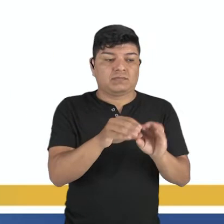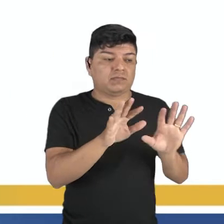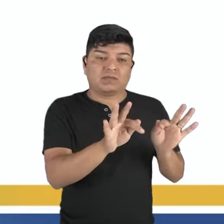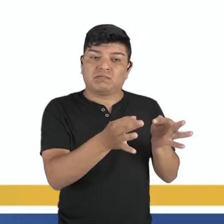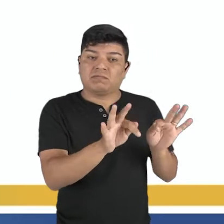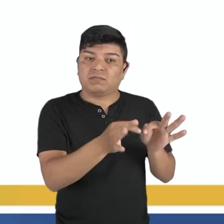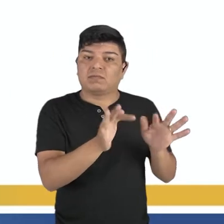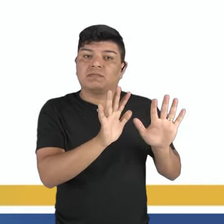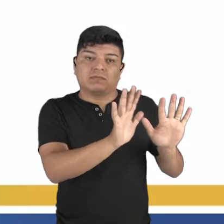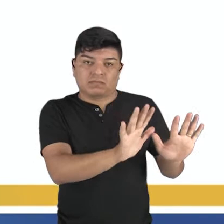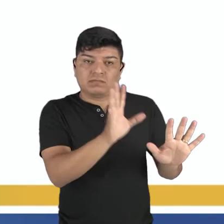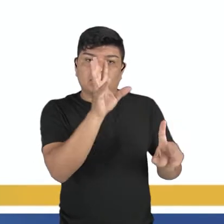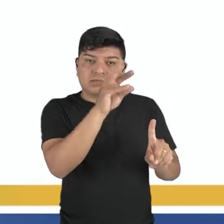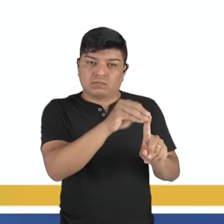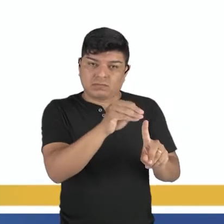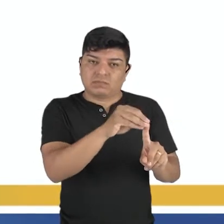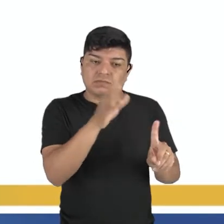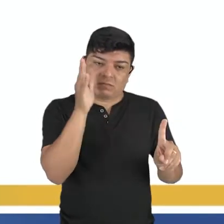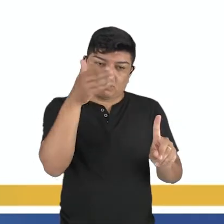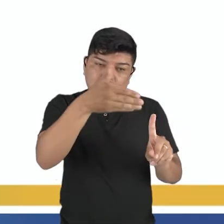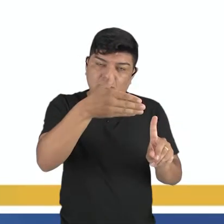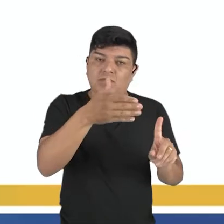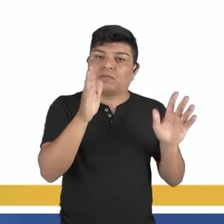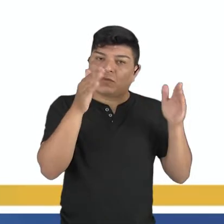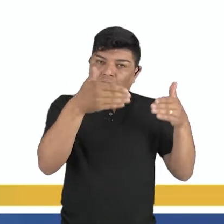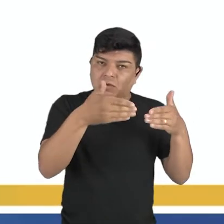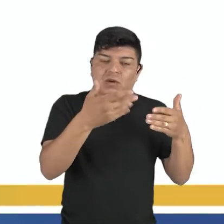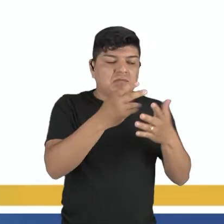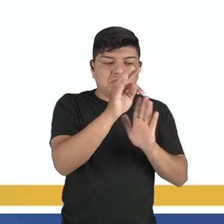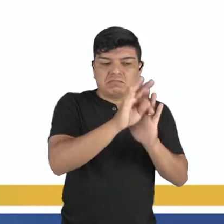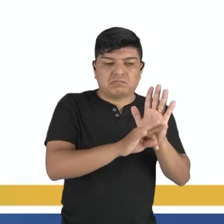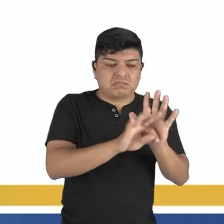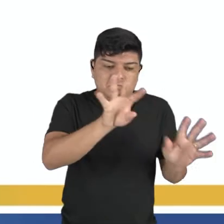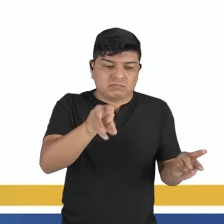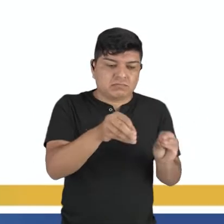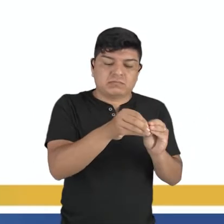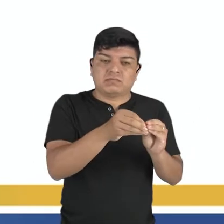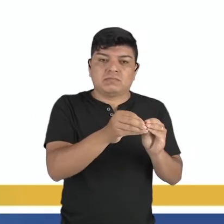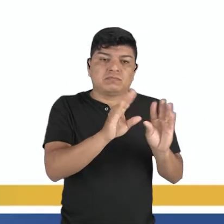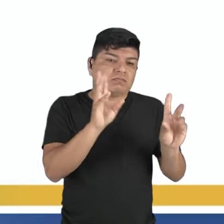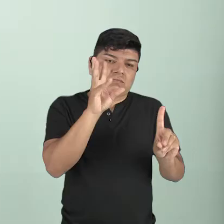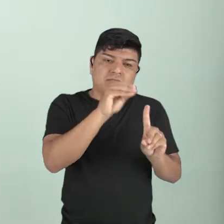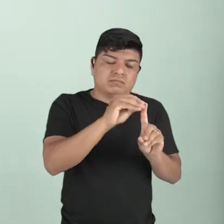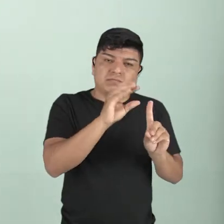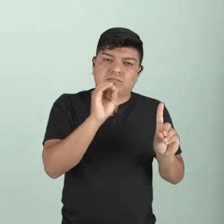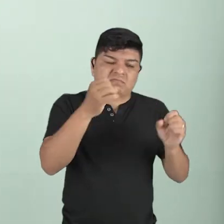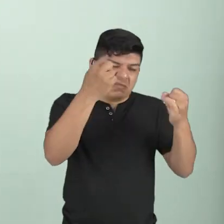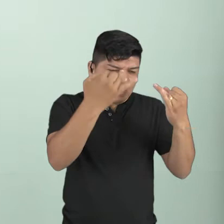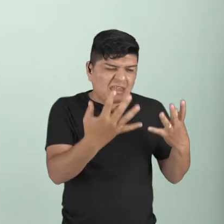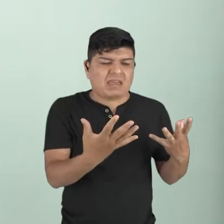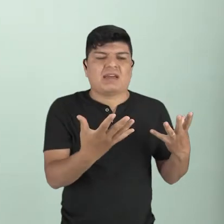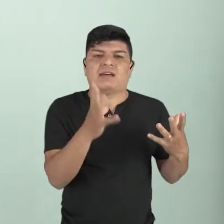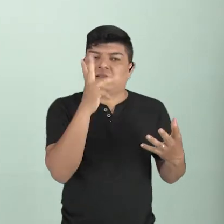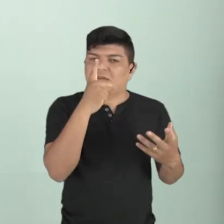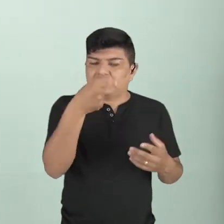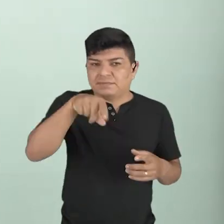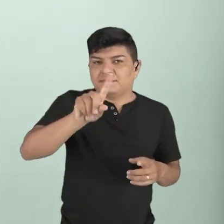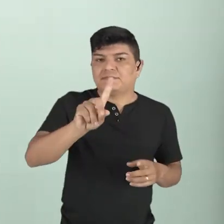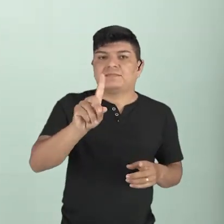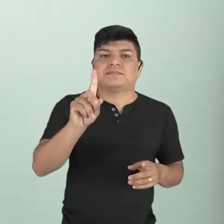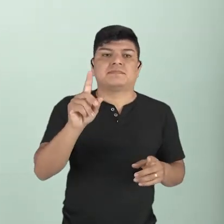deixou objetivo, com foco, né? O texto fala disso, disso, disso, disso. Pronto, acabou. Sem explicações,